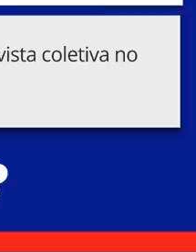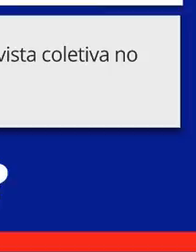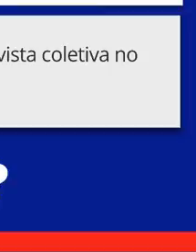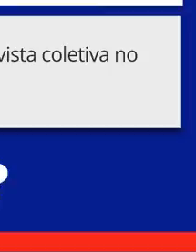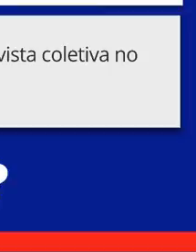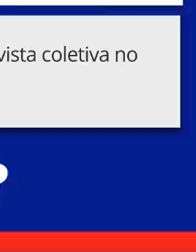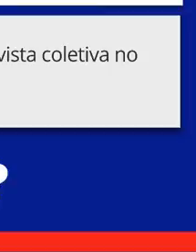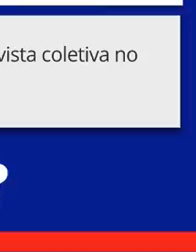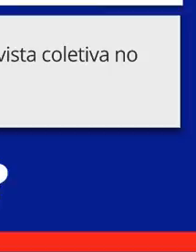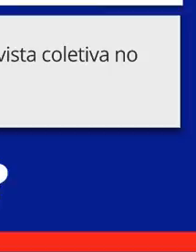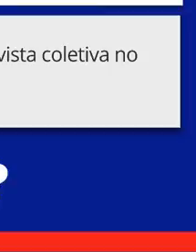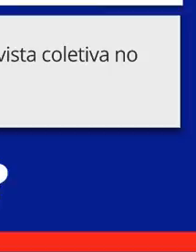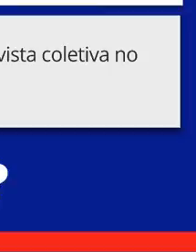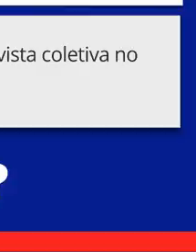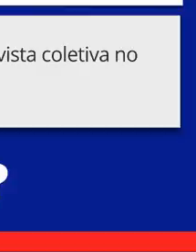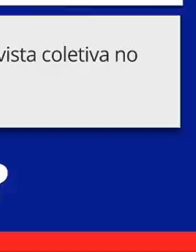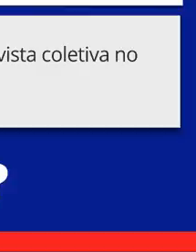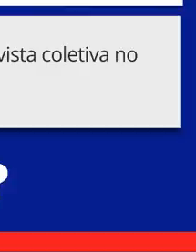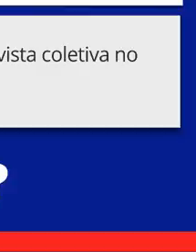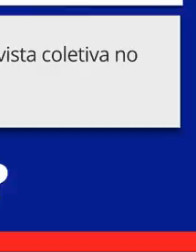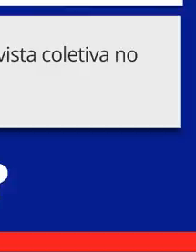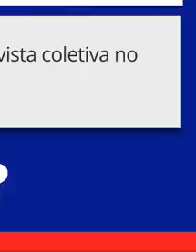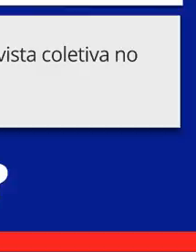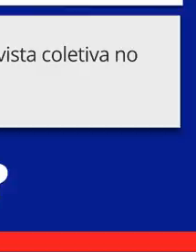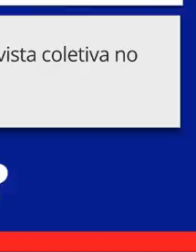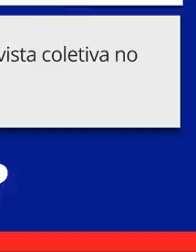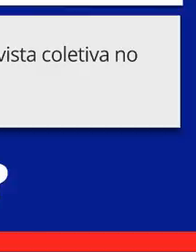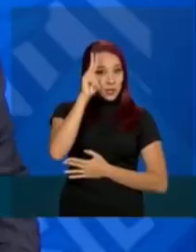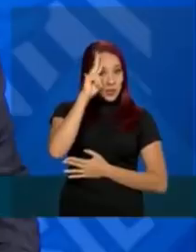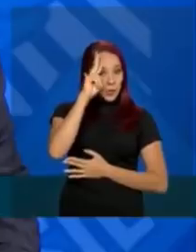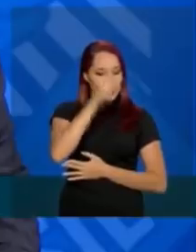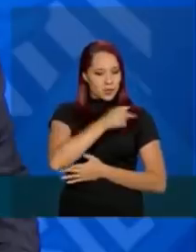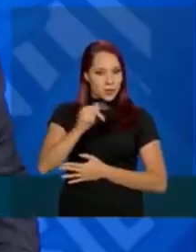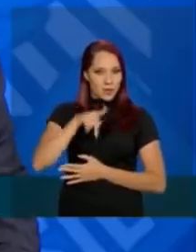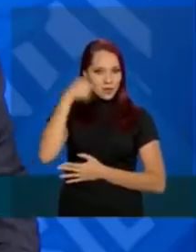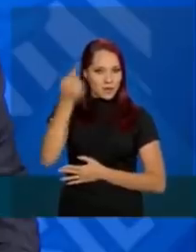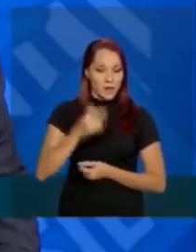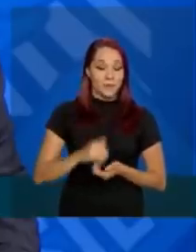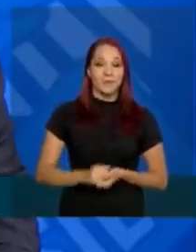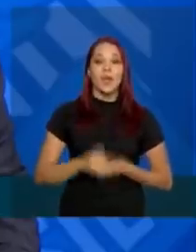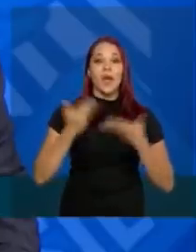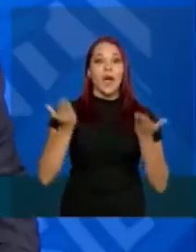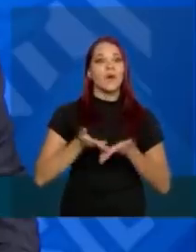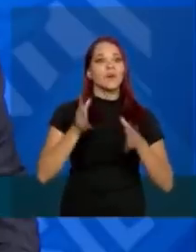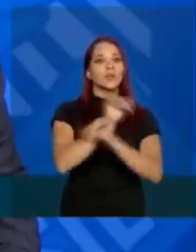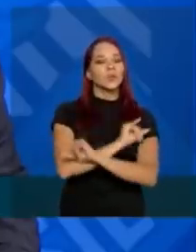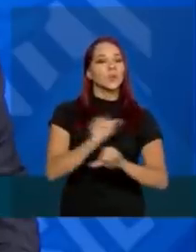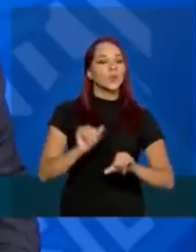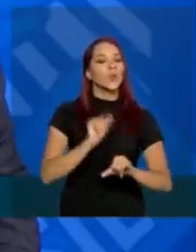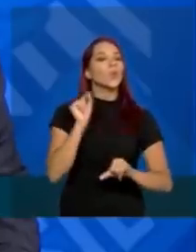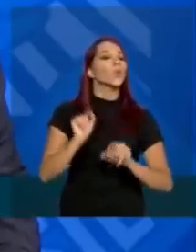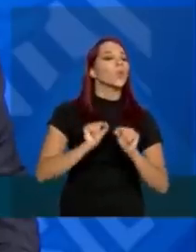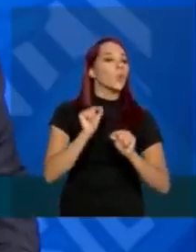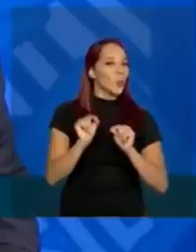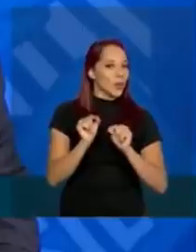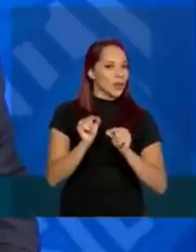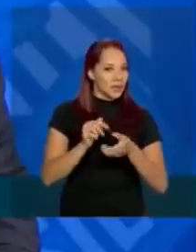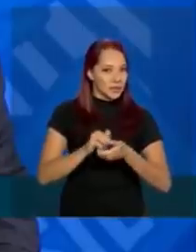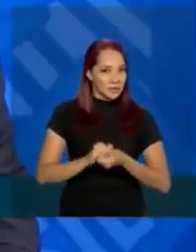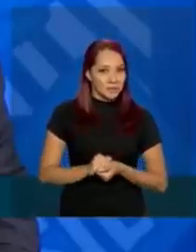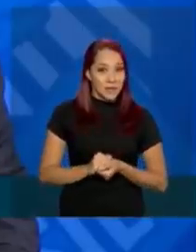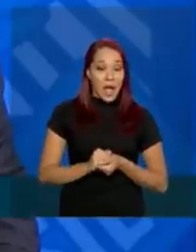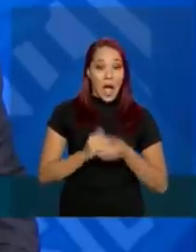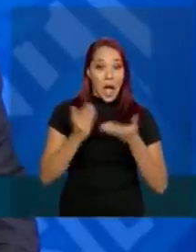da Caixa, o que ele tem a dizer sobre essa antecipação. Vamos lá? O que nós estamos anunciando agora? A